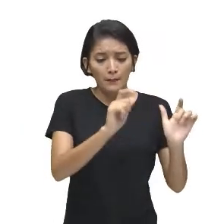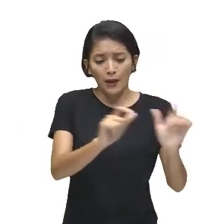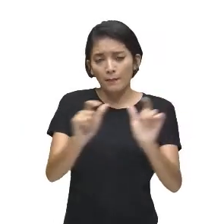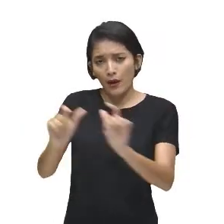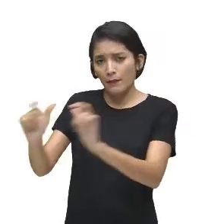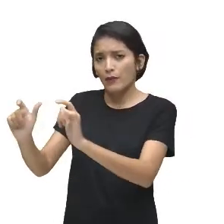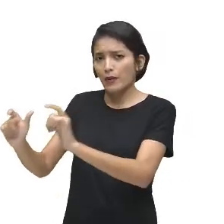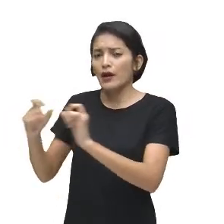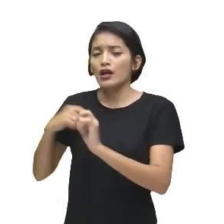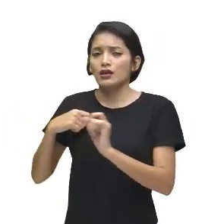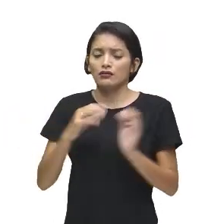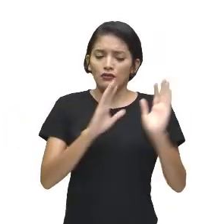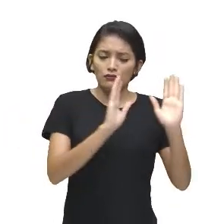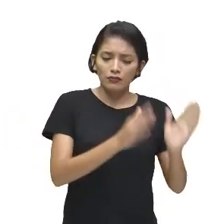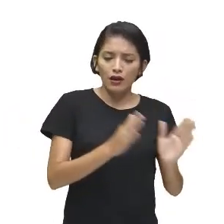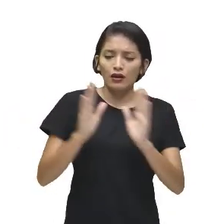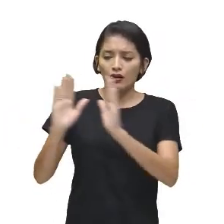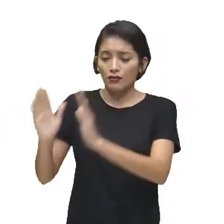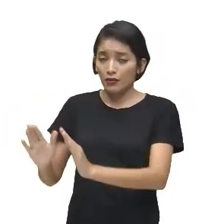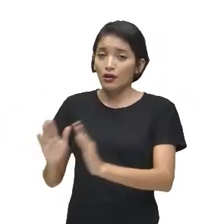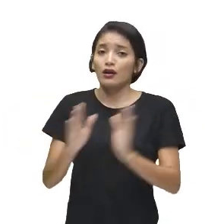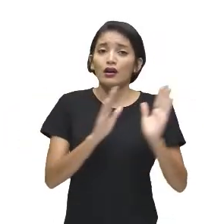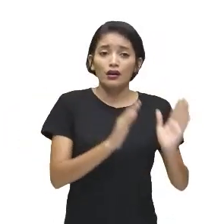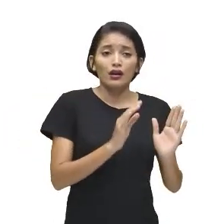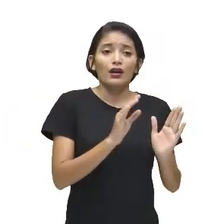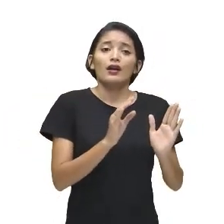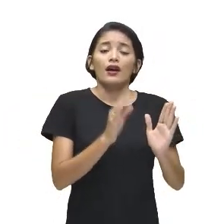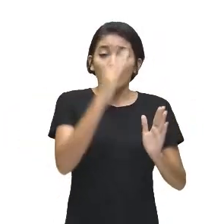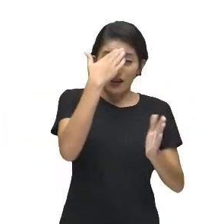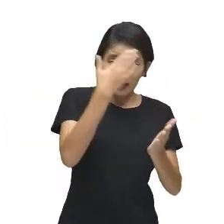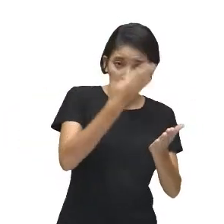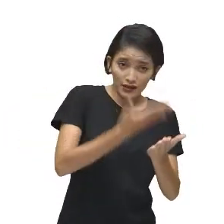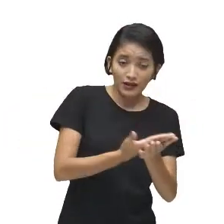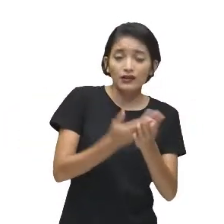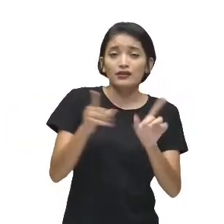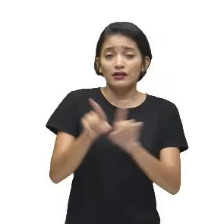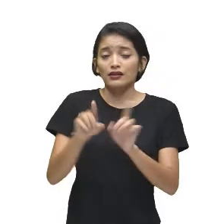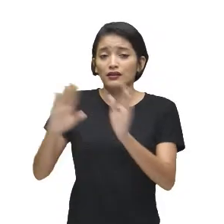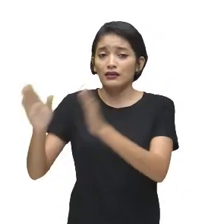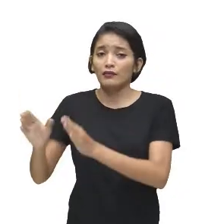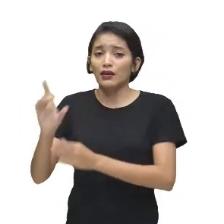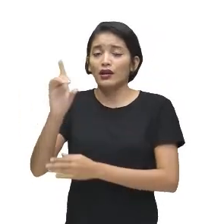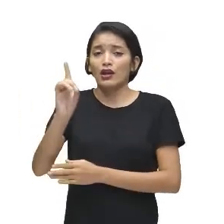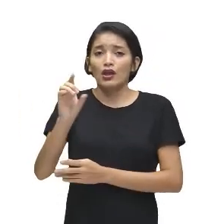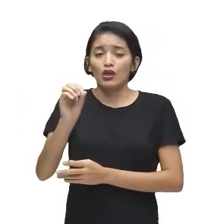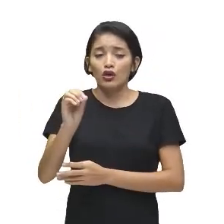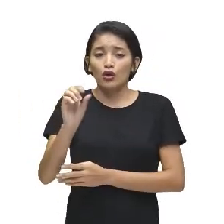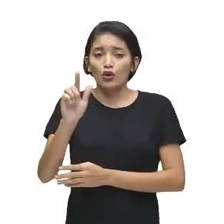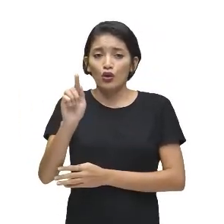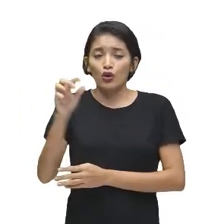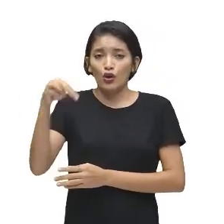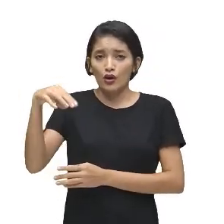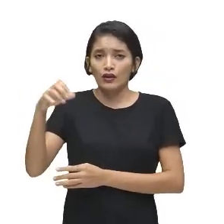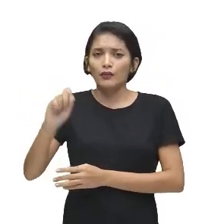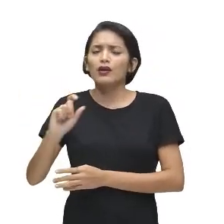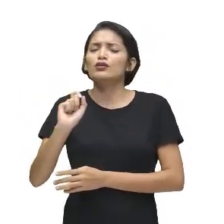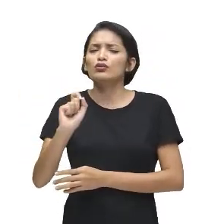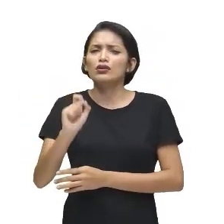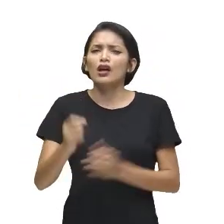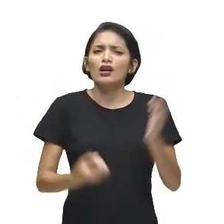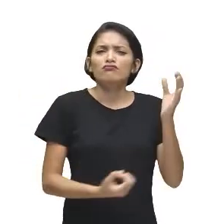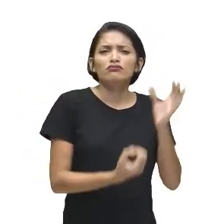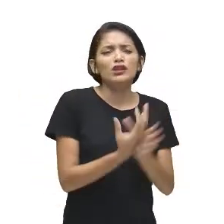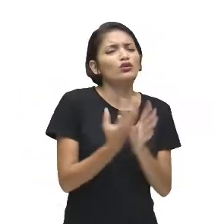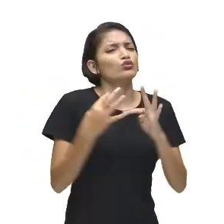têm essa dimensão da crença e dos dogmas. A dimensão da doutrina, os ensinamentos, que fala sobre a origem de tudo, o sentido da